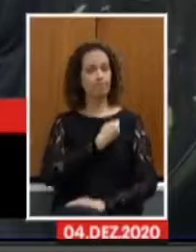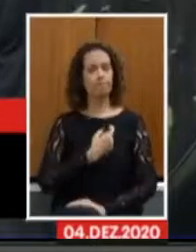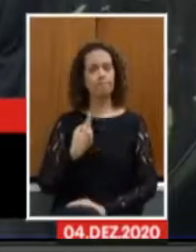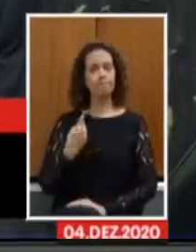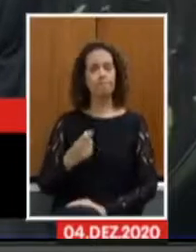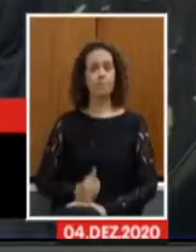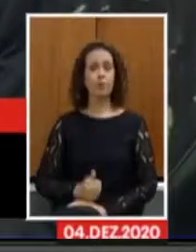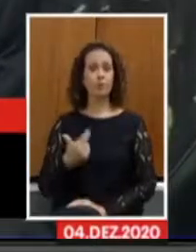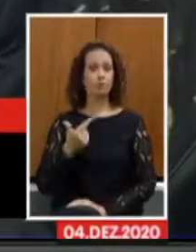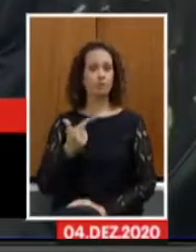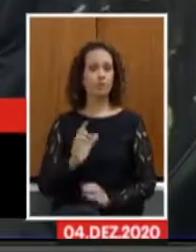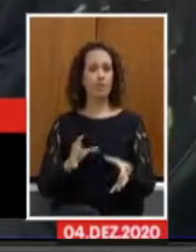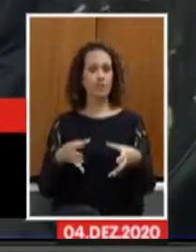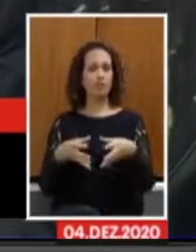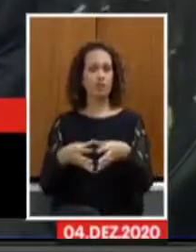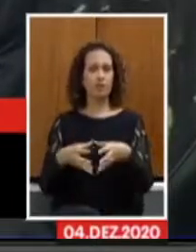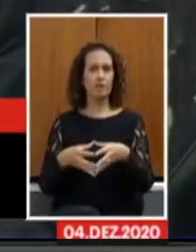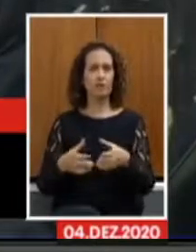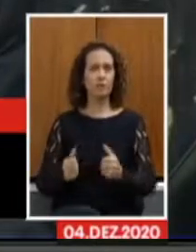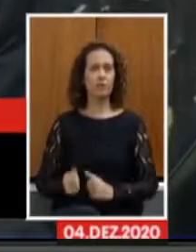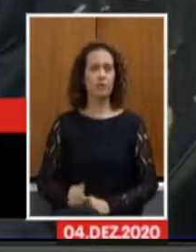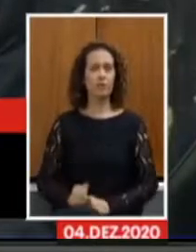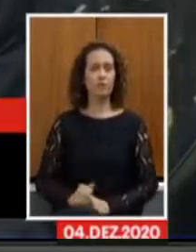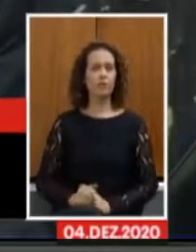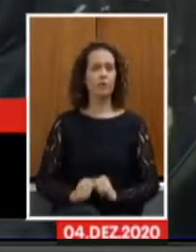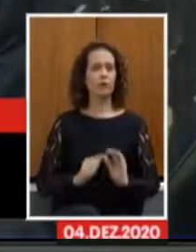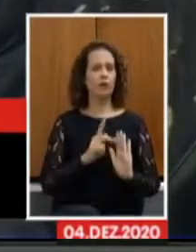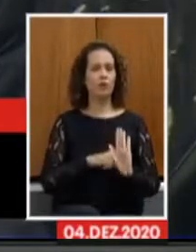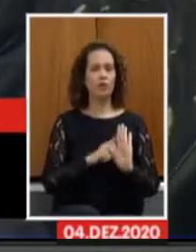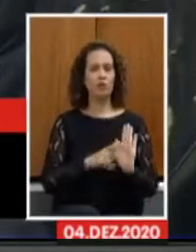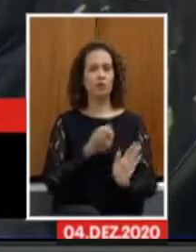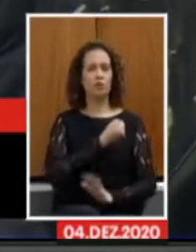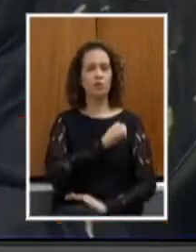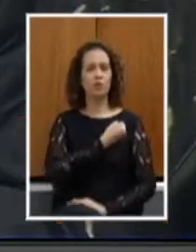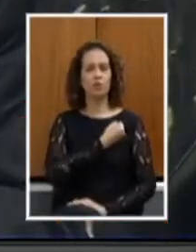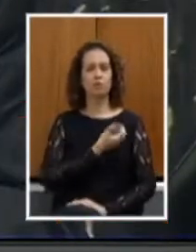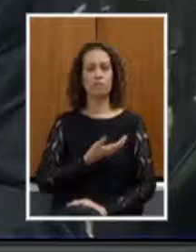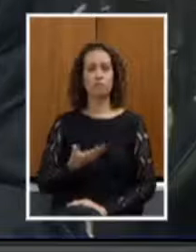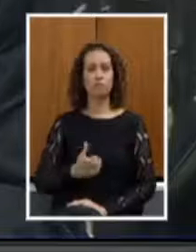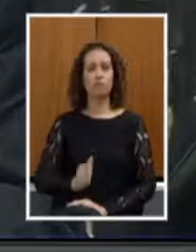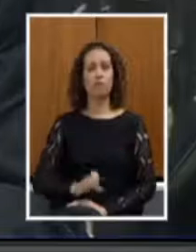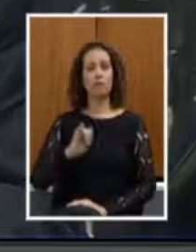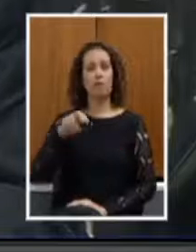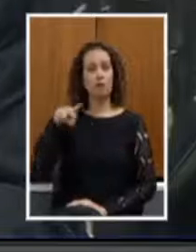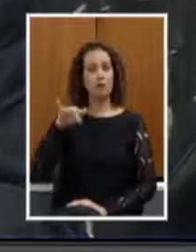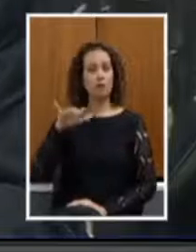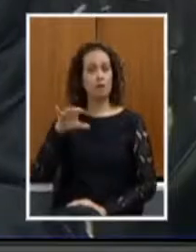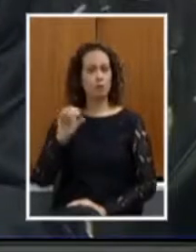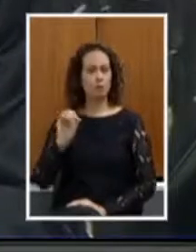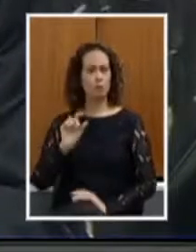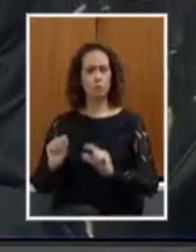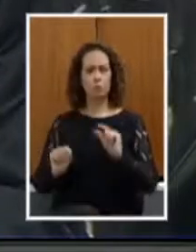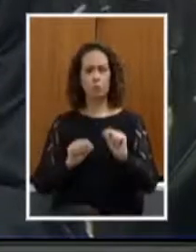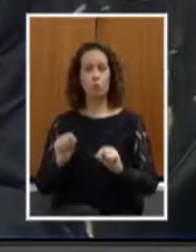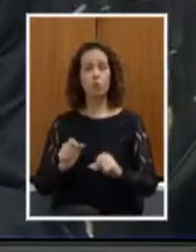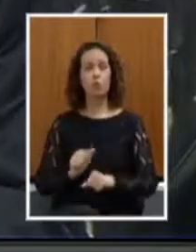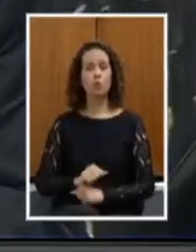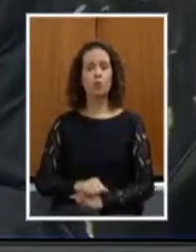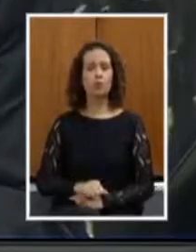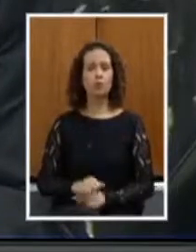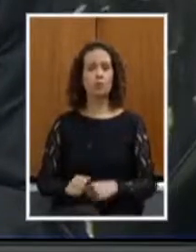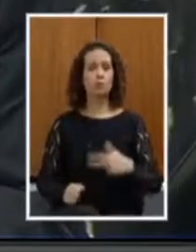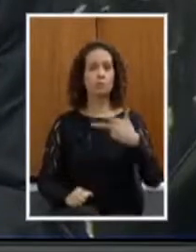do projeto de lei de número 4.783 de 2017, deputado Inácio Franco, que autoriza o Poder Executivo a